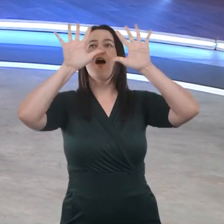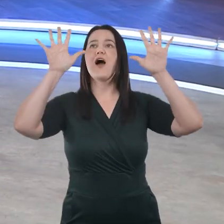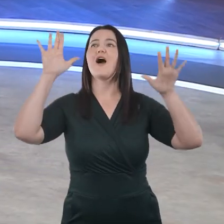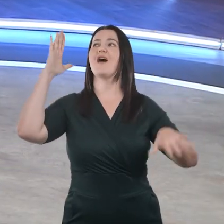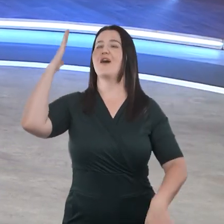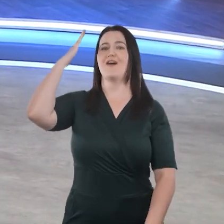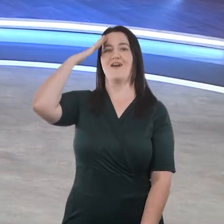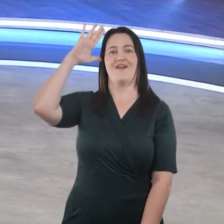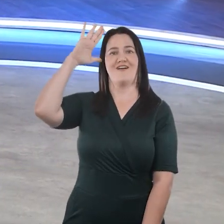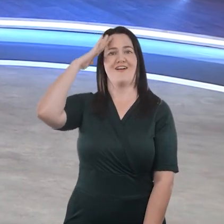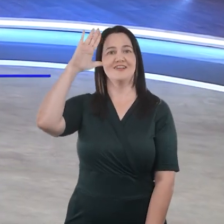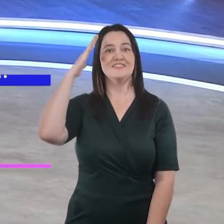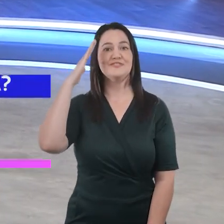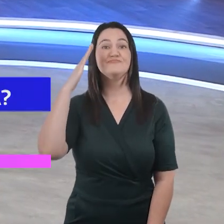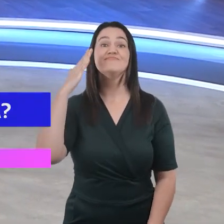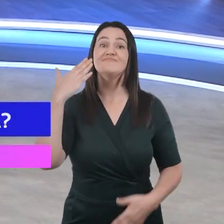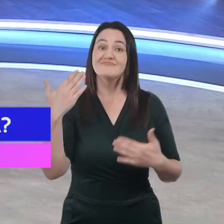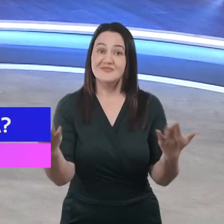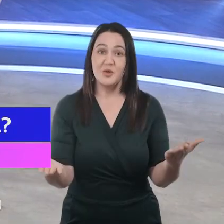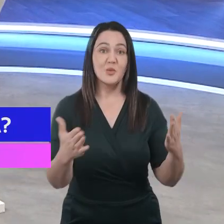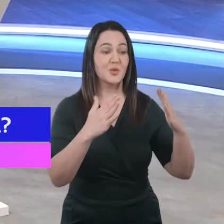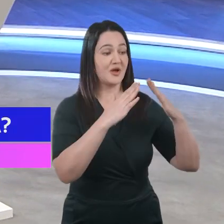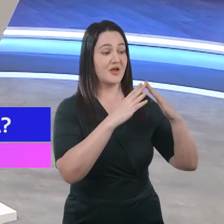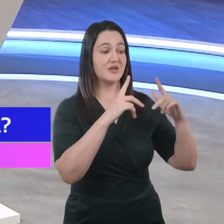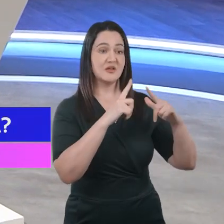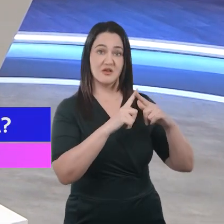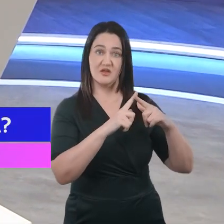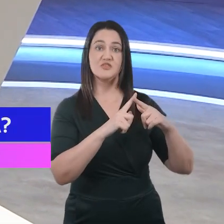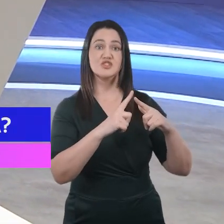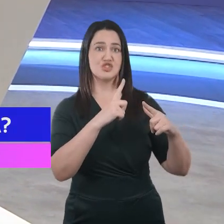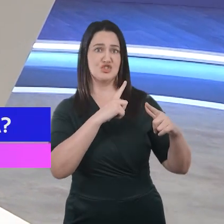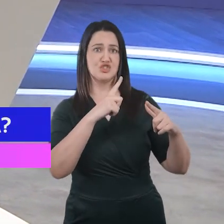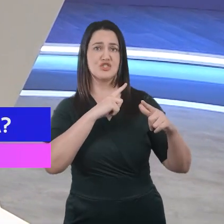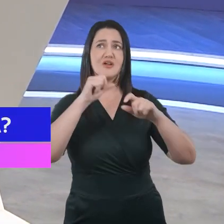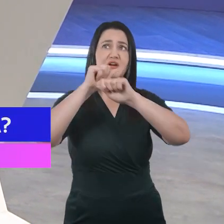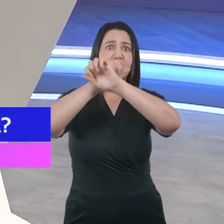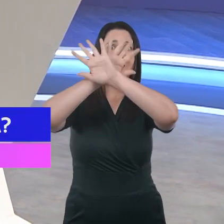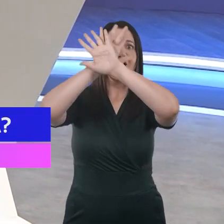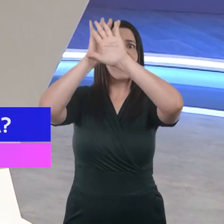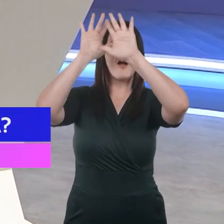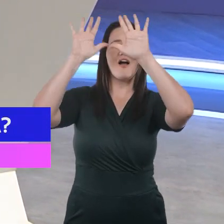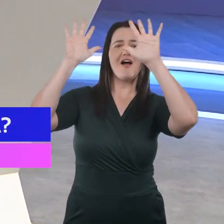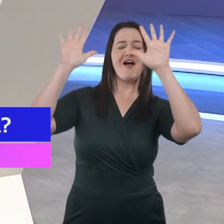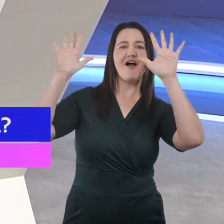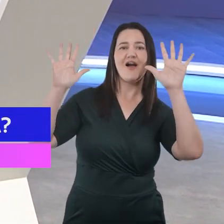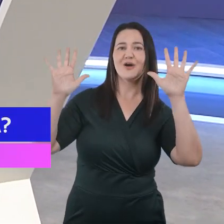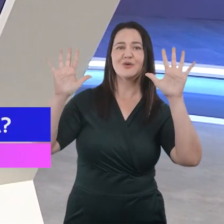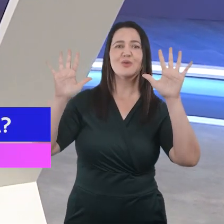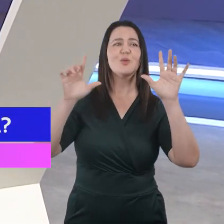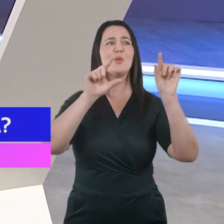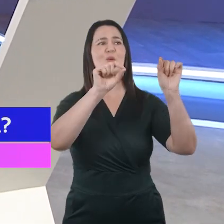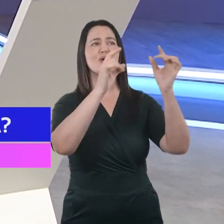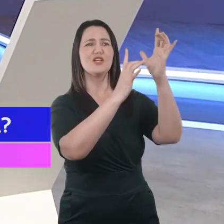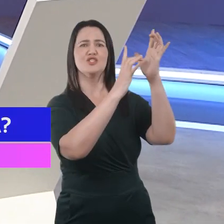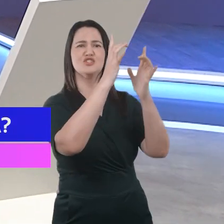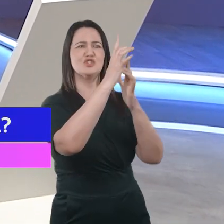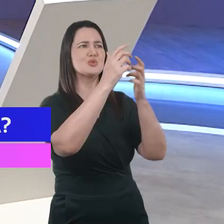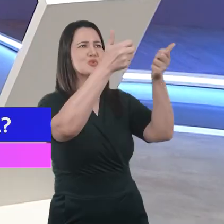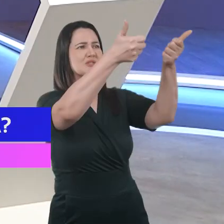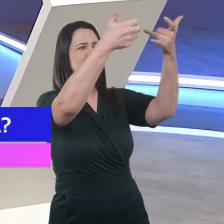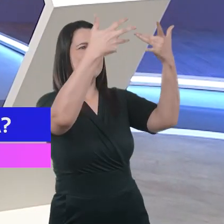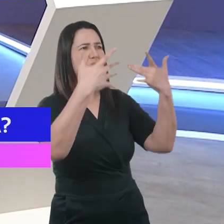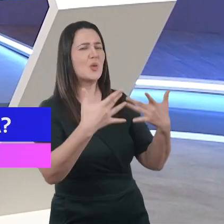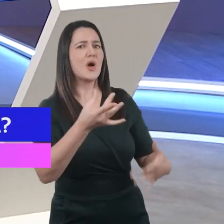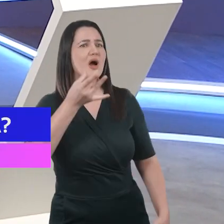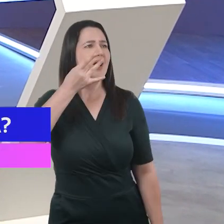Isso foi exatamente o que aconteceu com a igreja no passado. A igreja que começou pregando e ensinando a